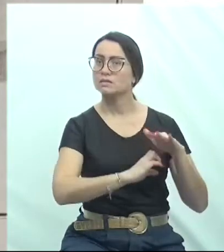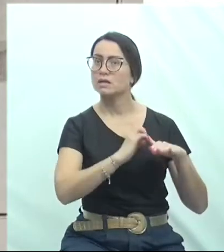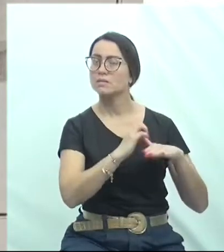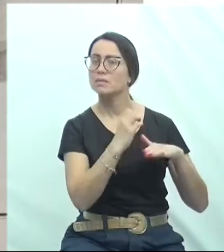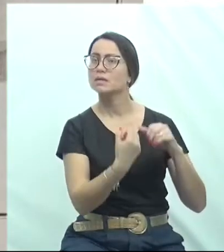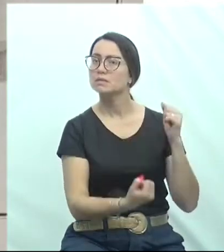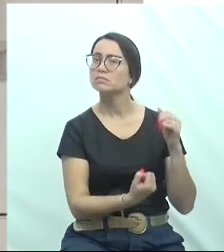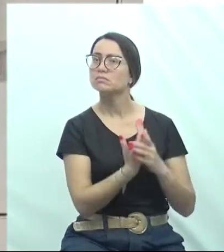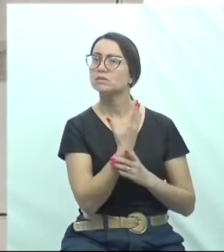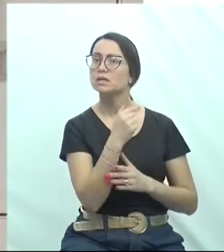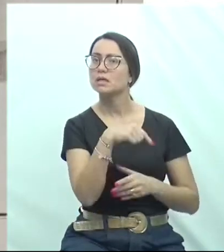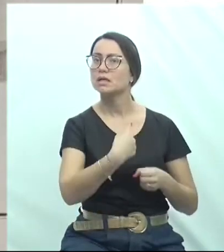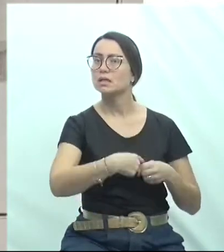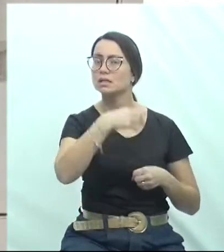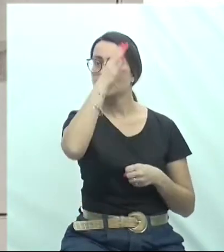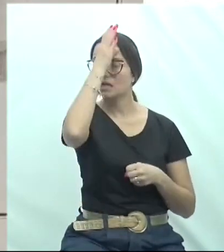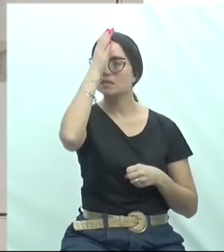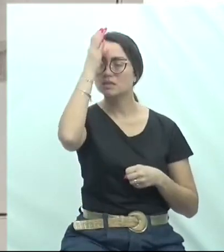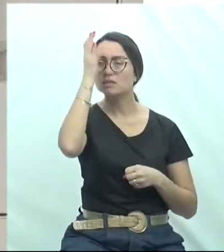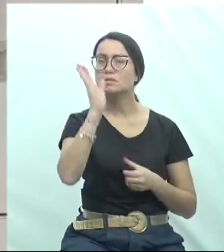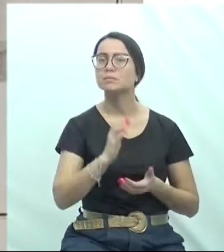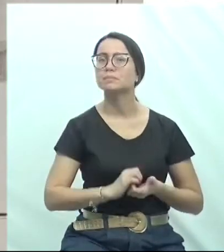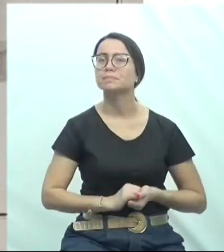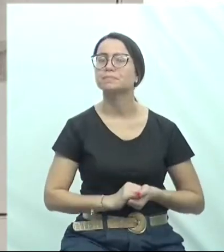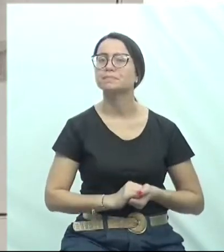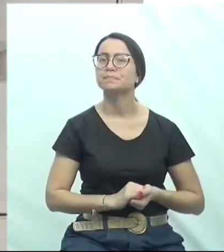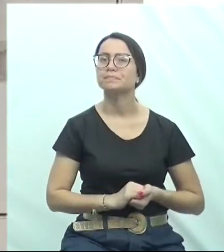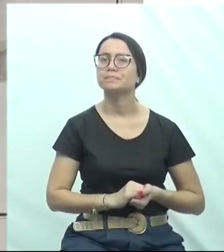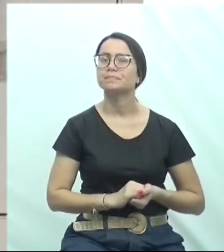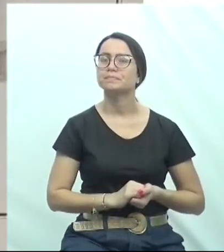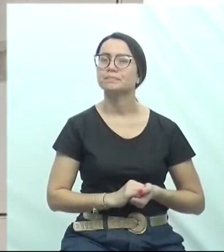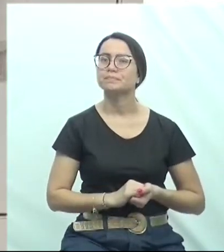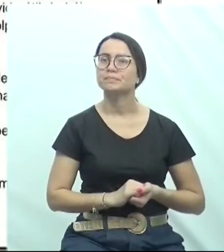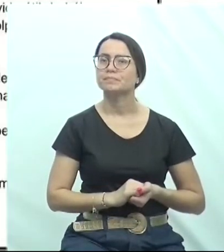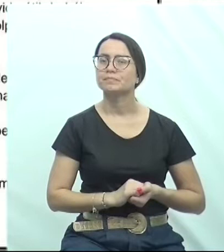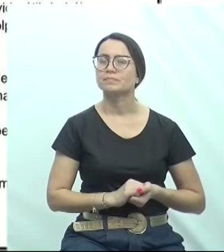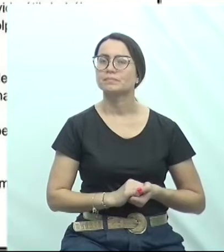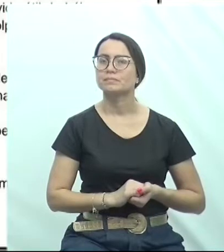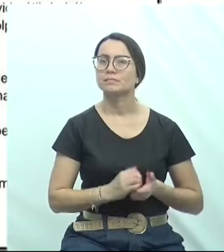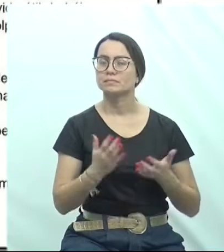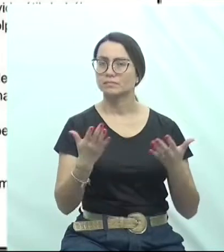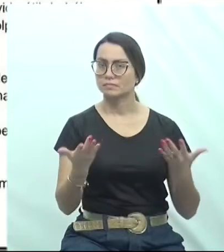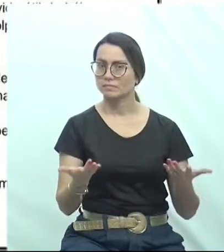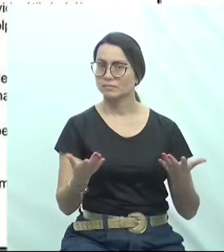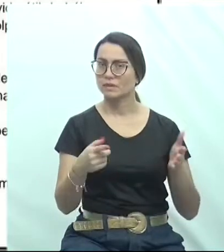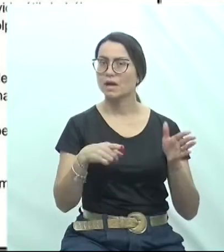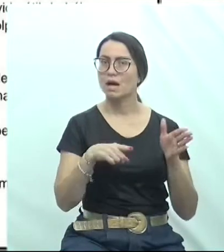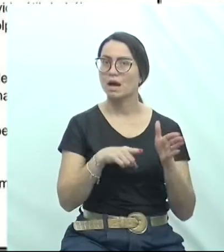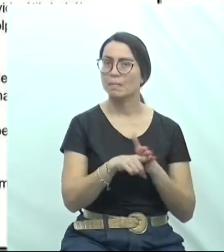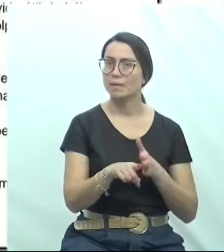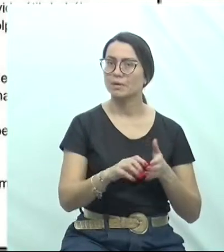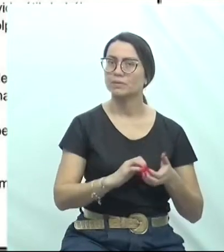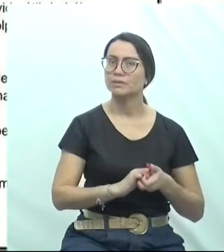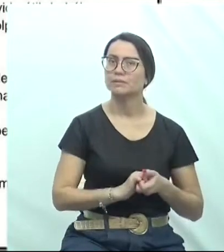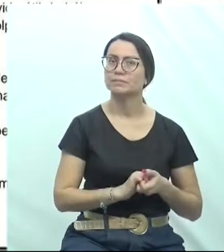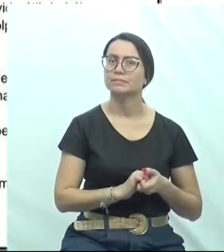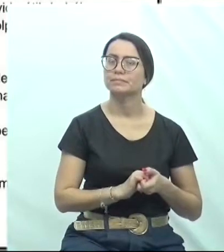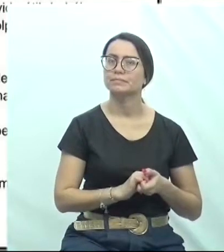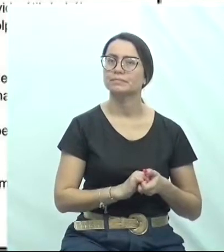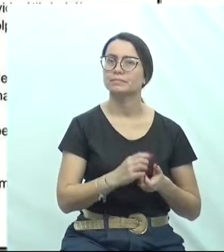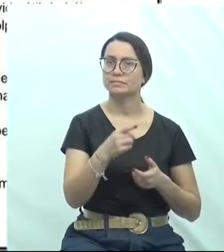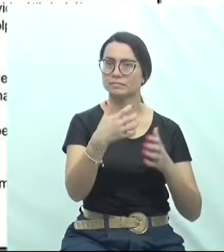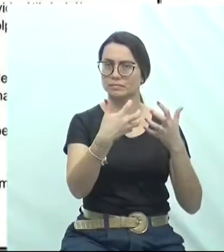no município de Criciúma, certo? Uhum. É, a pergunta, chegou, é assim que funciona, tá aí,